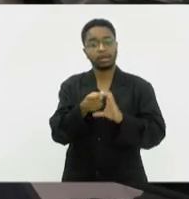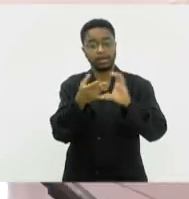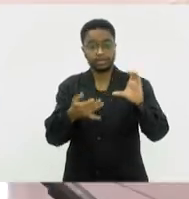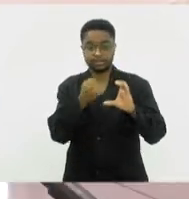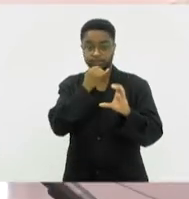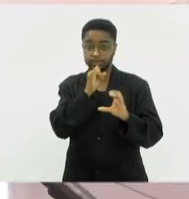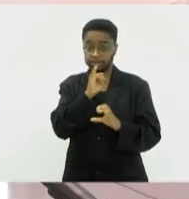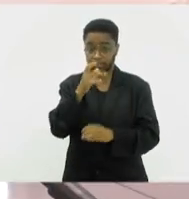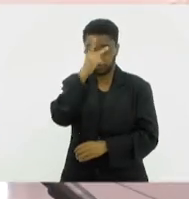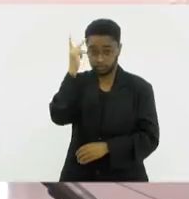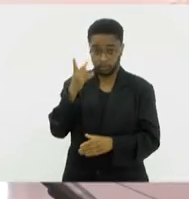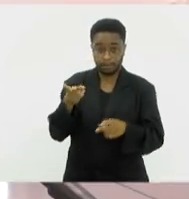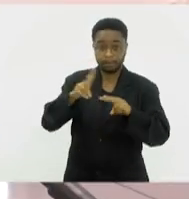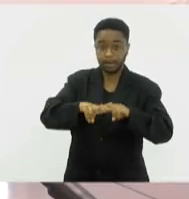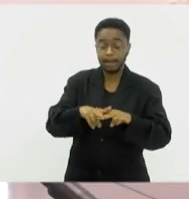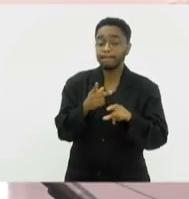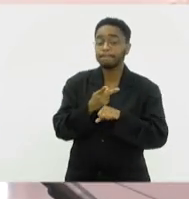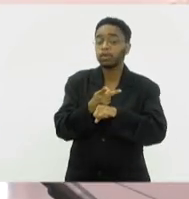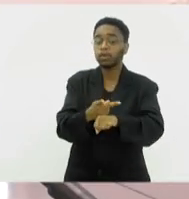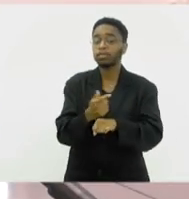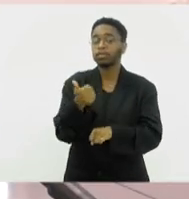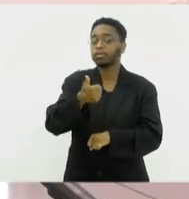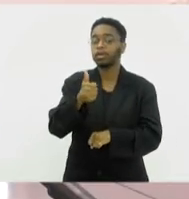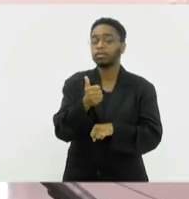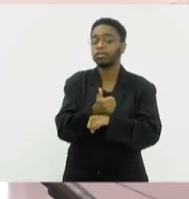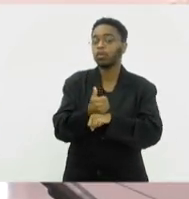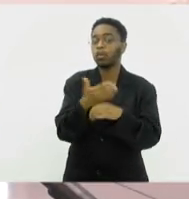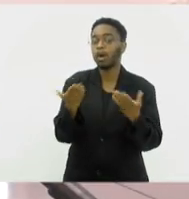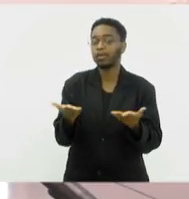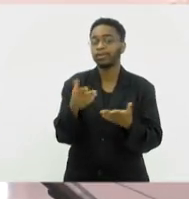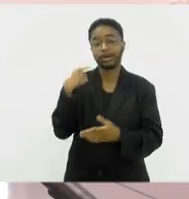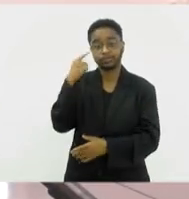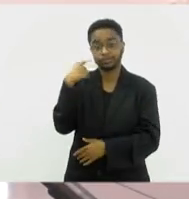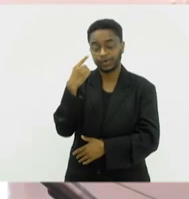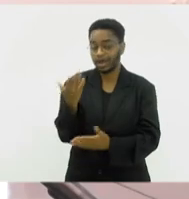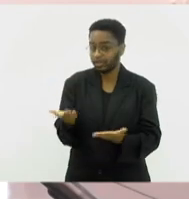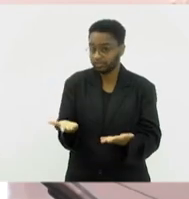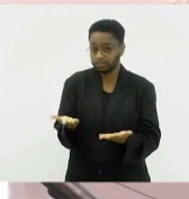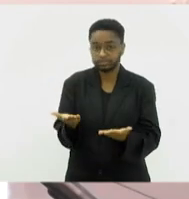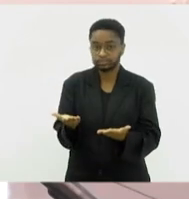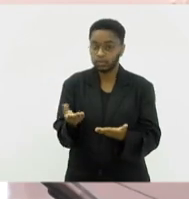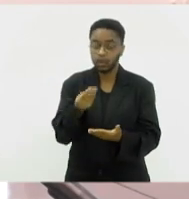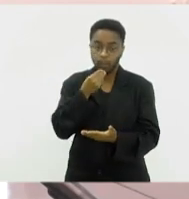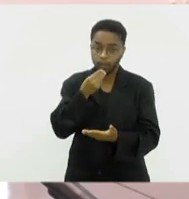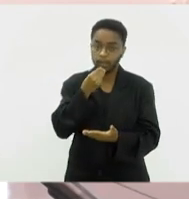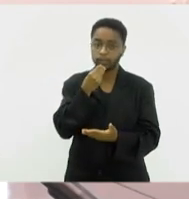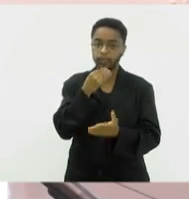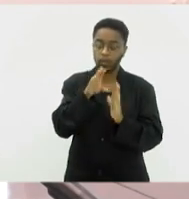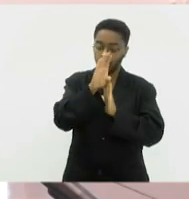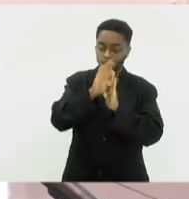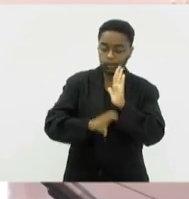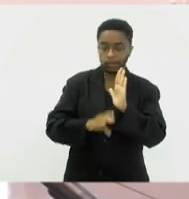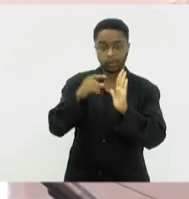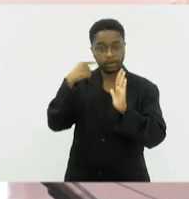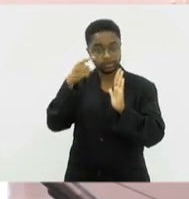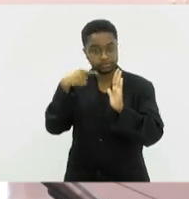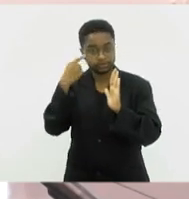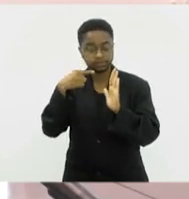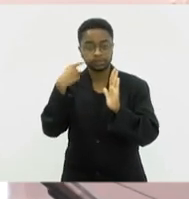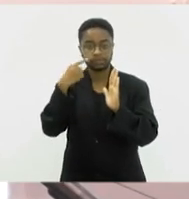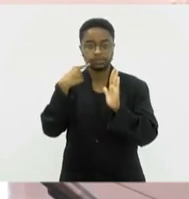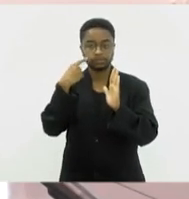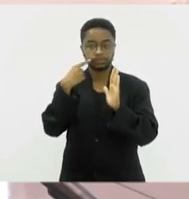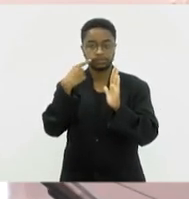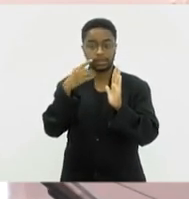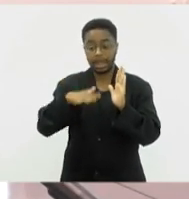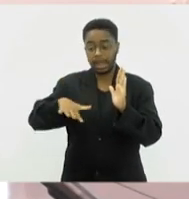presa, o que ela vai buscar em primeiro, o primeiro profissional que é buscado é um advogado. Então é comum que é o currículo de um advogado, o